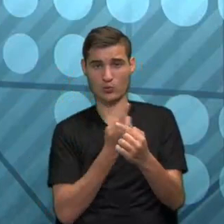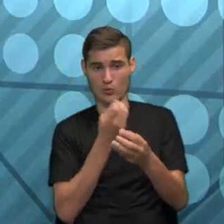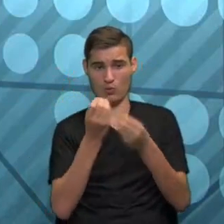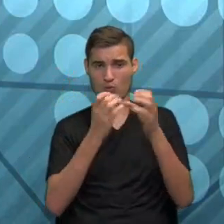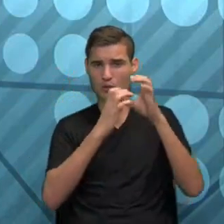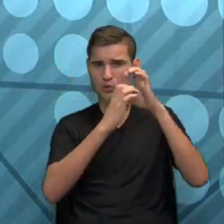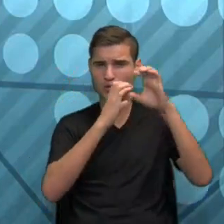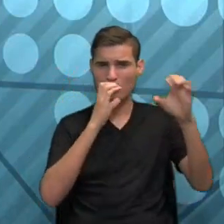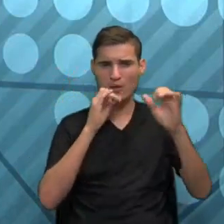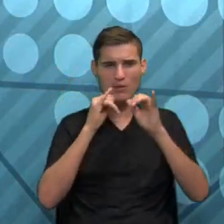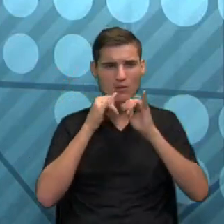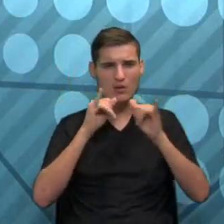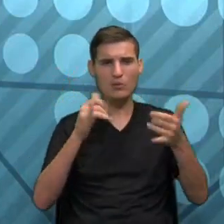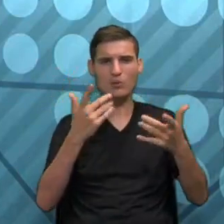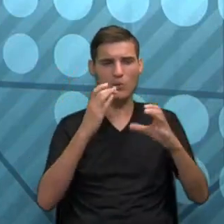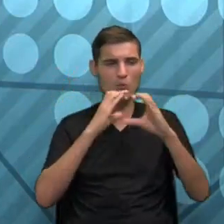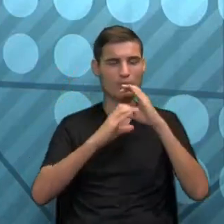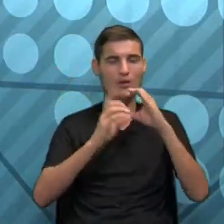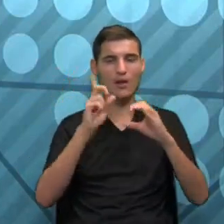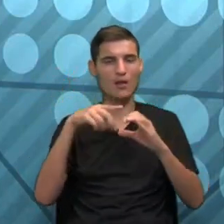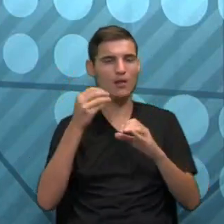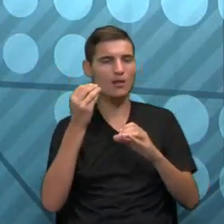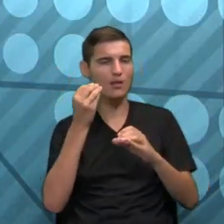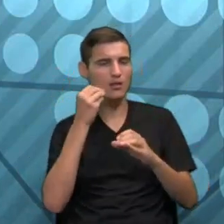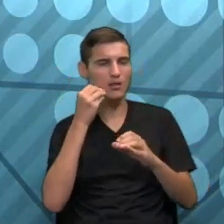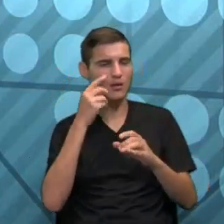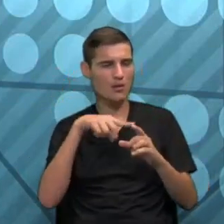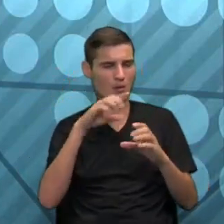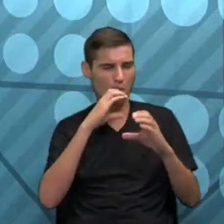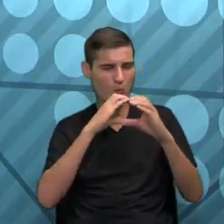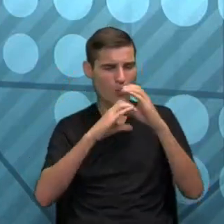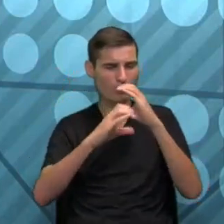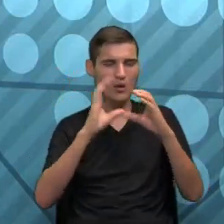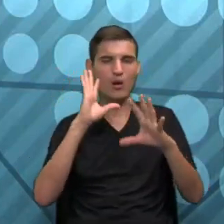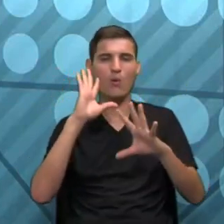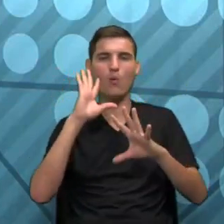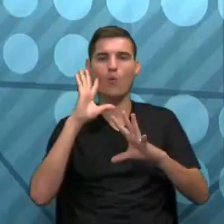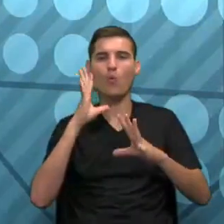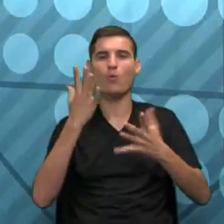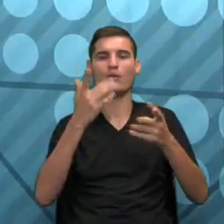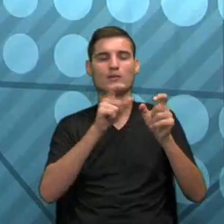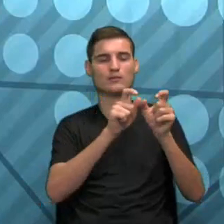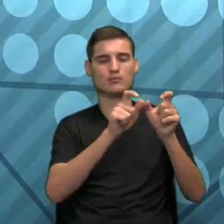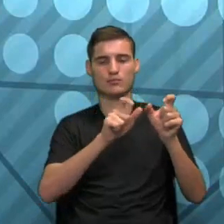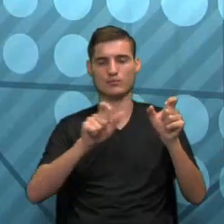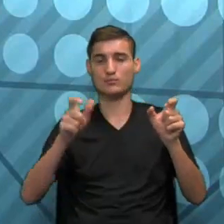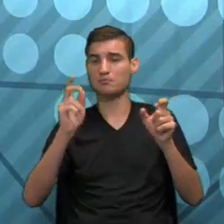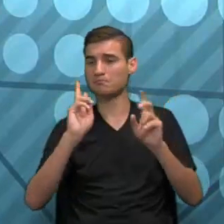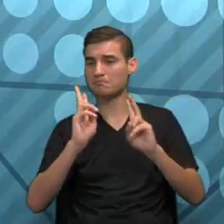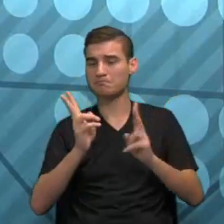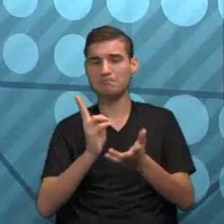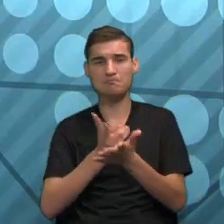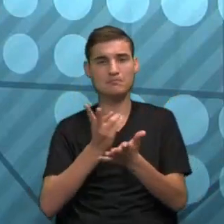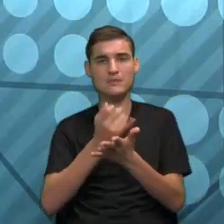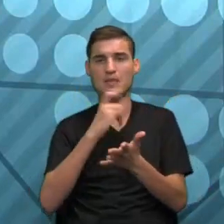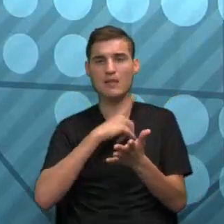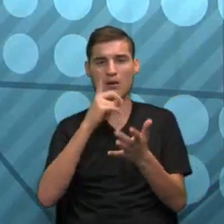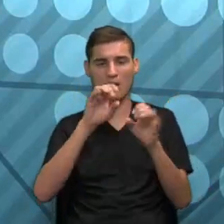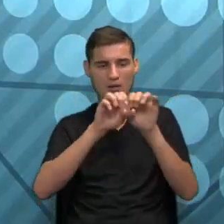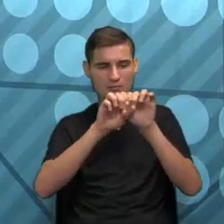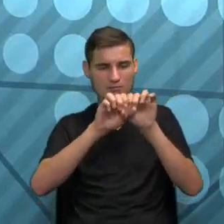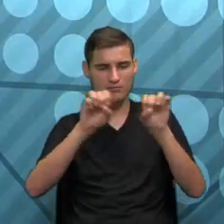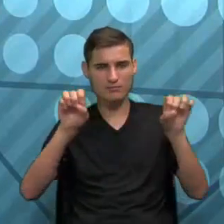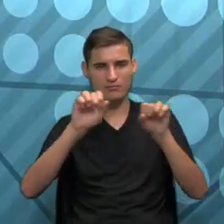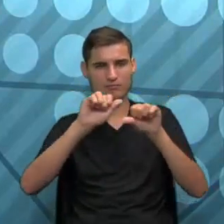engenheiro eletricista, é conseguir fazer com que a comunicação aconteça mesmo com esse canal. Mesmo se eu tiver um cabo